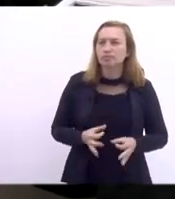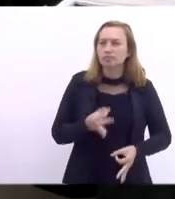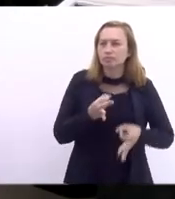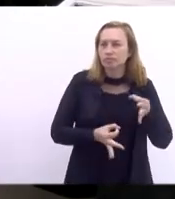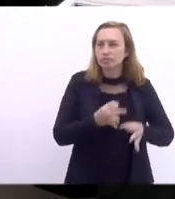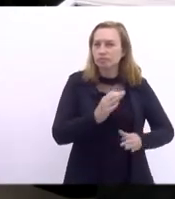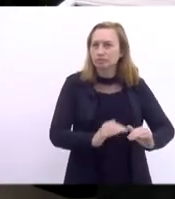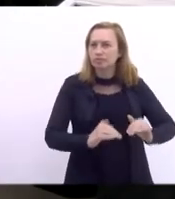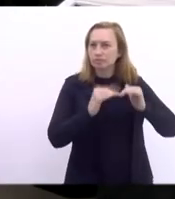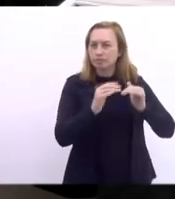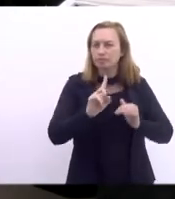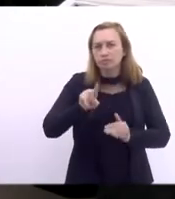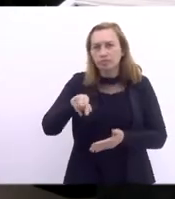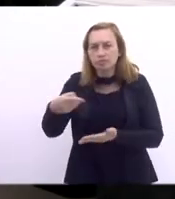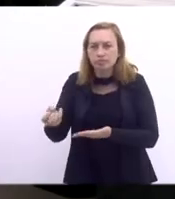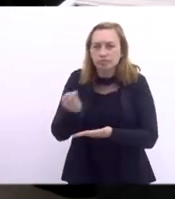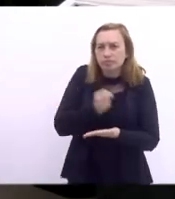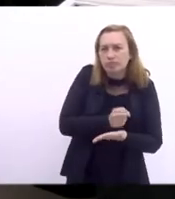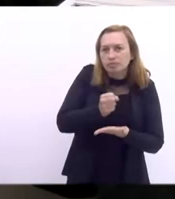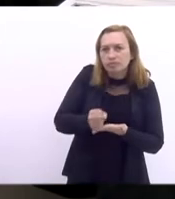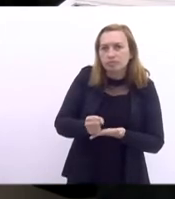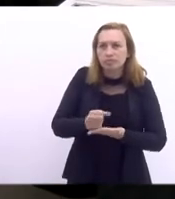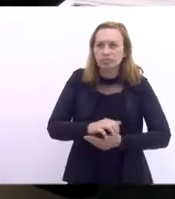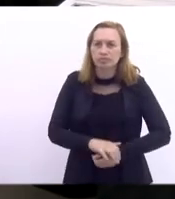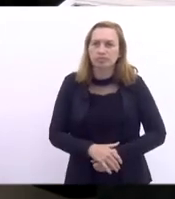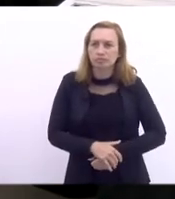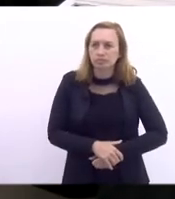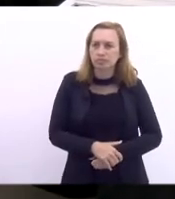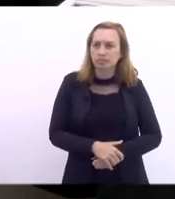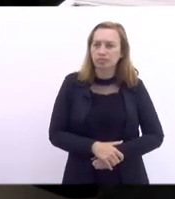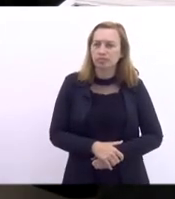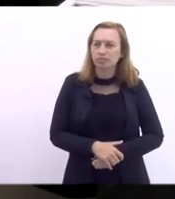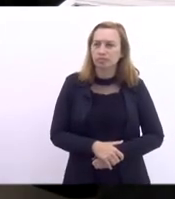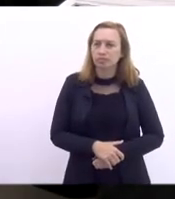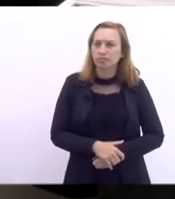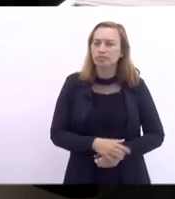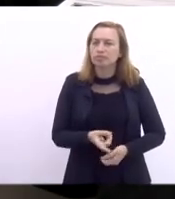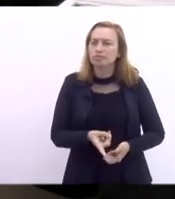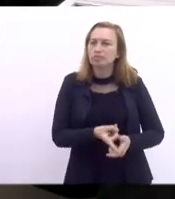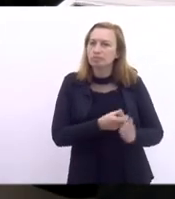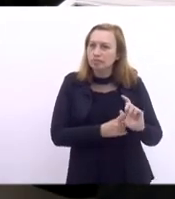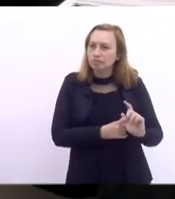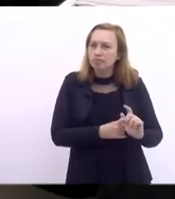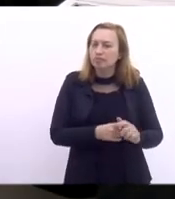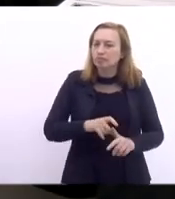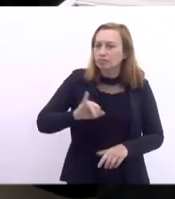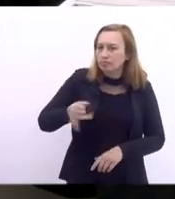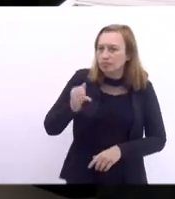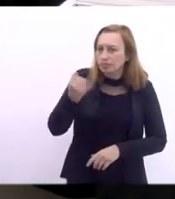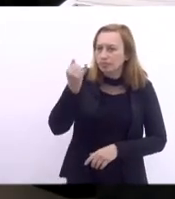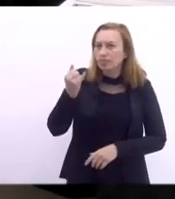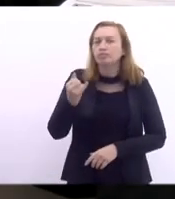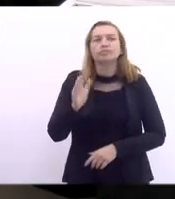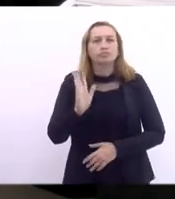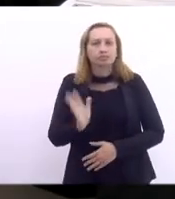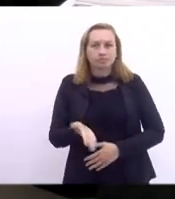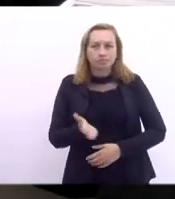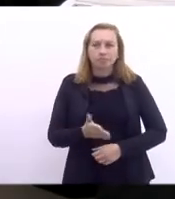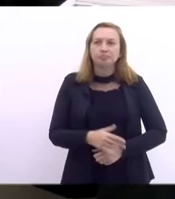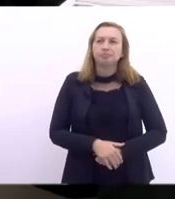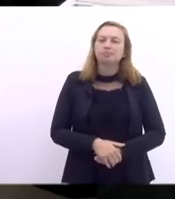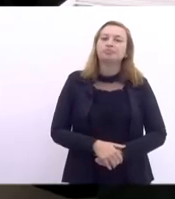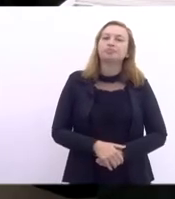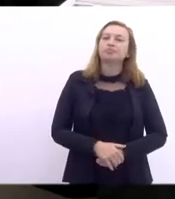após a contratação após a se a dívida os juros já já tem